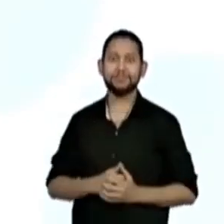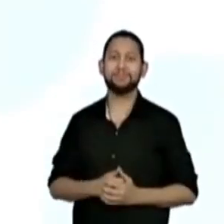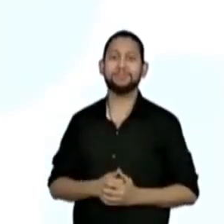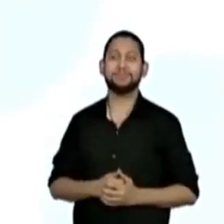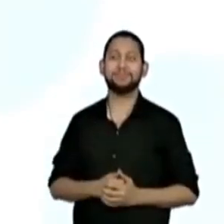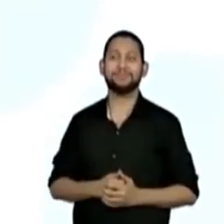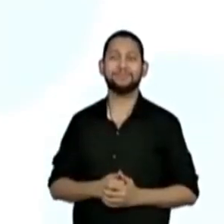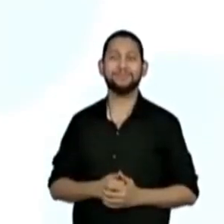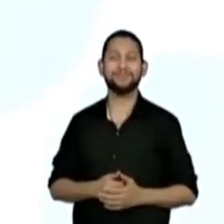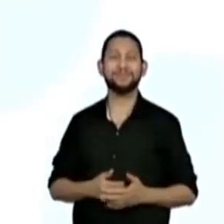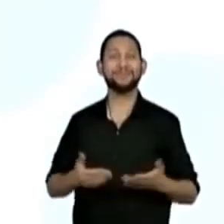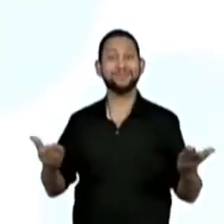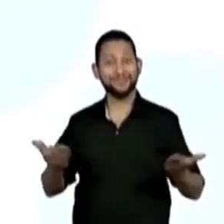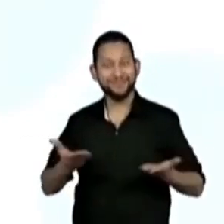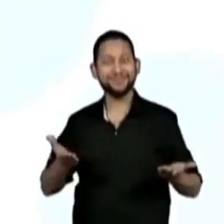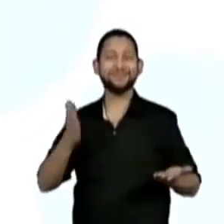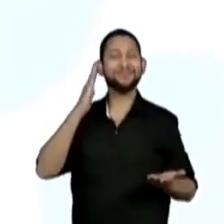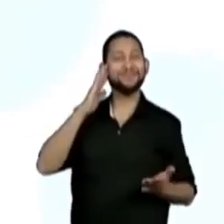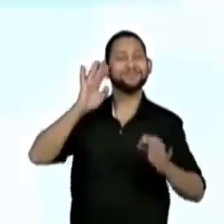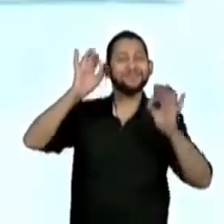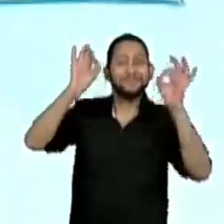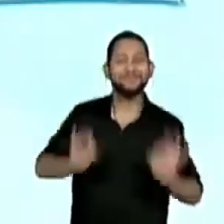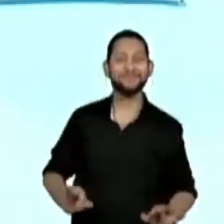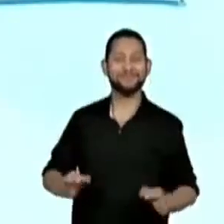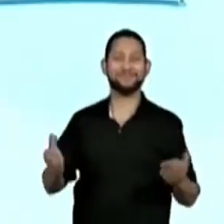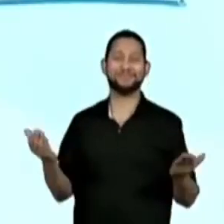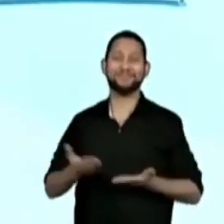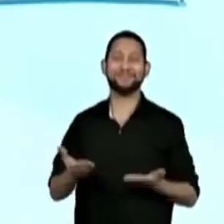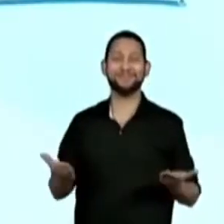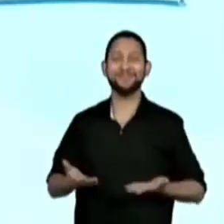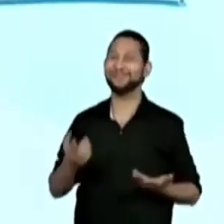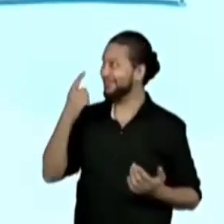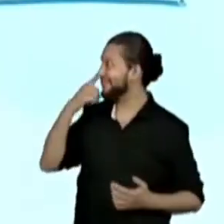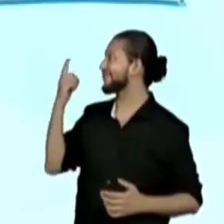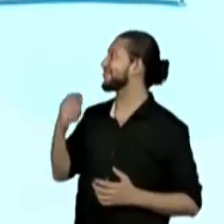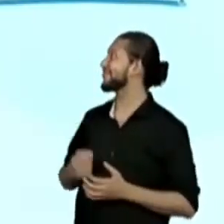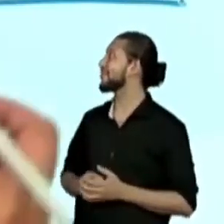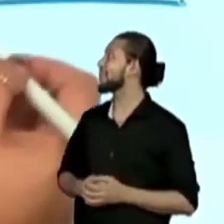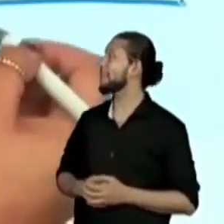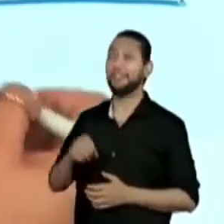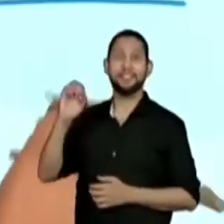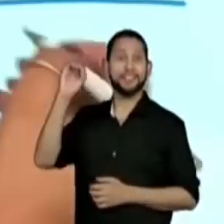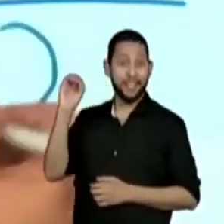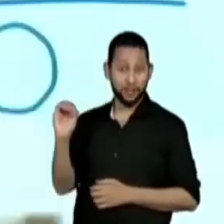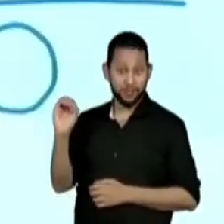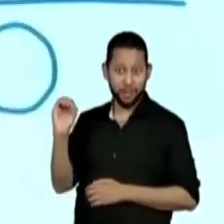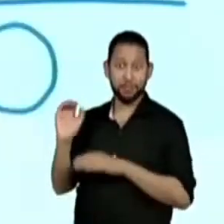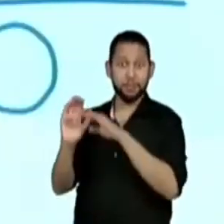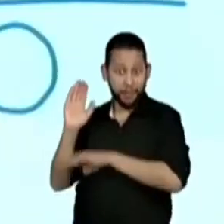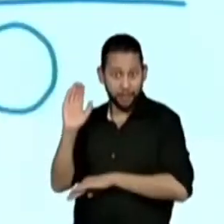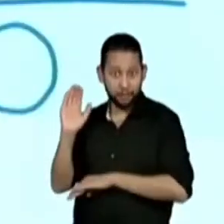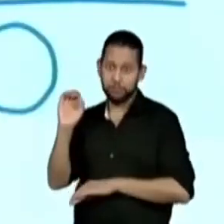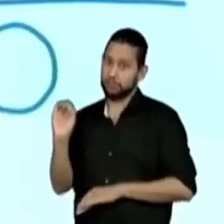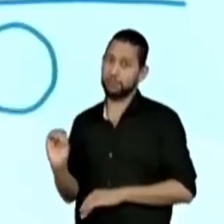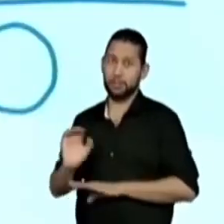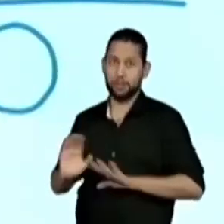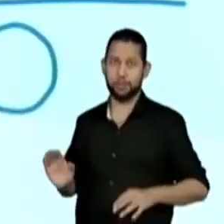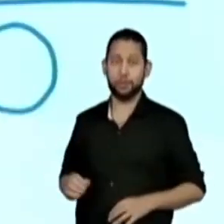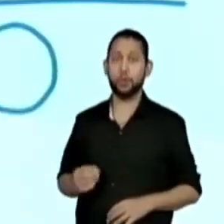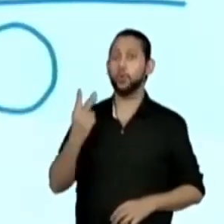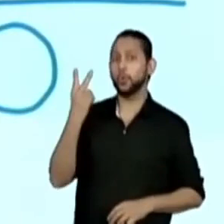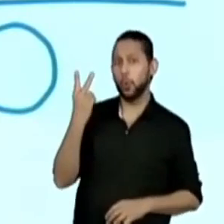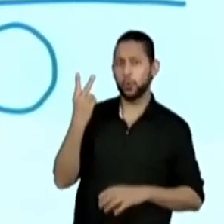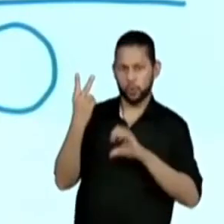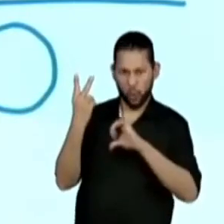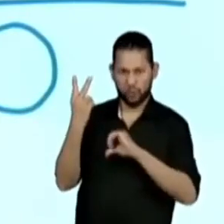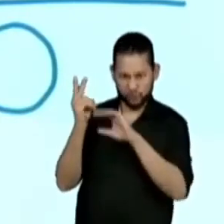certo pra gente saber o qu o exato agora então vamos lá 0 - 0 = 0 2 dá